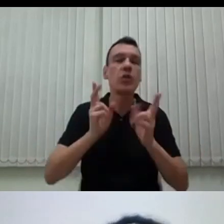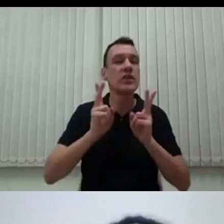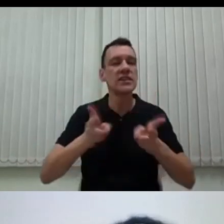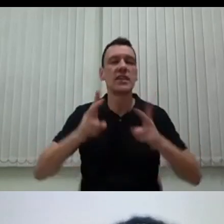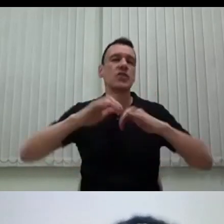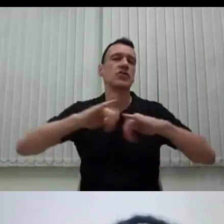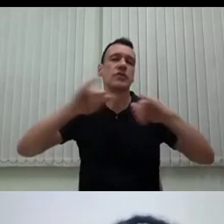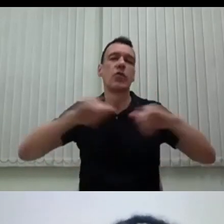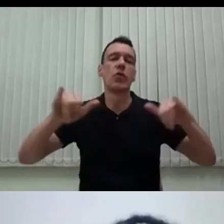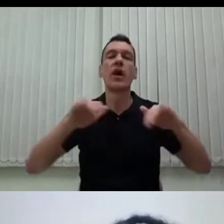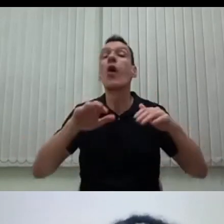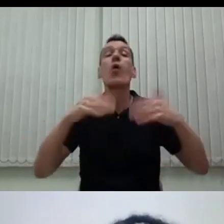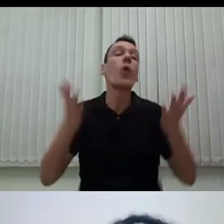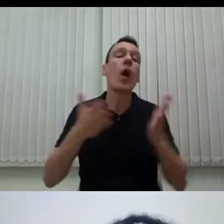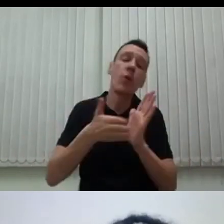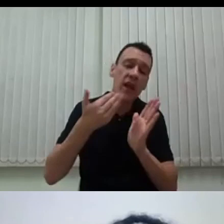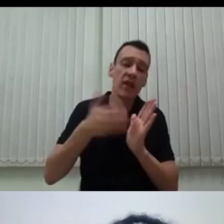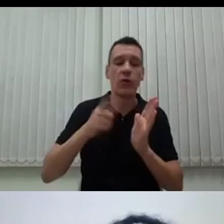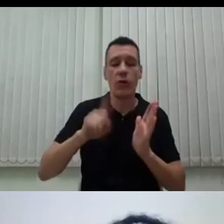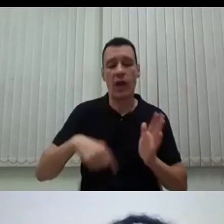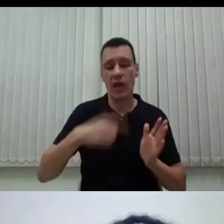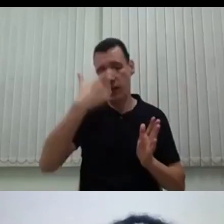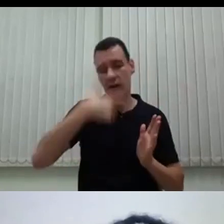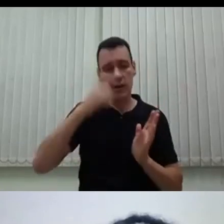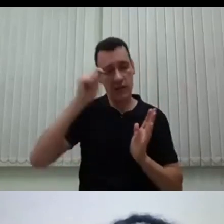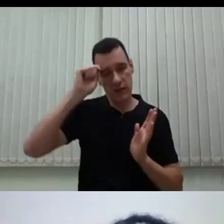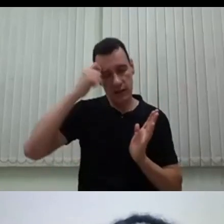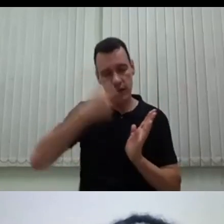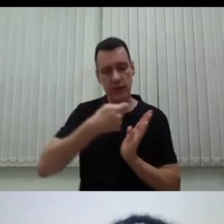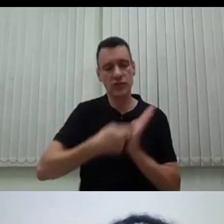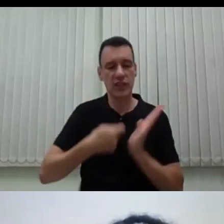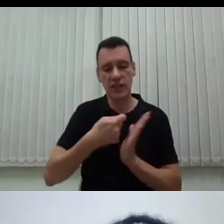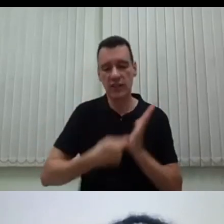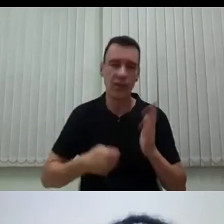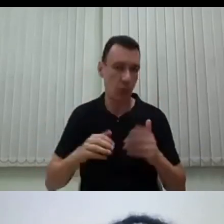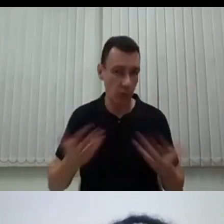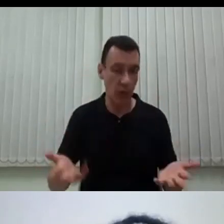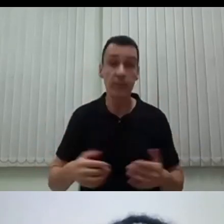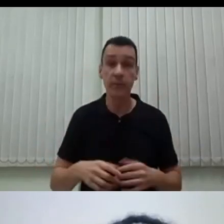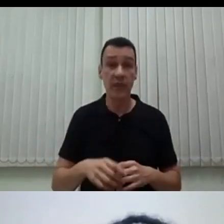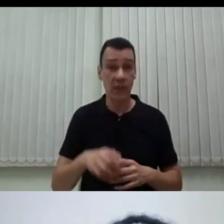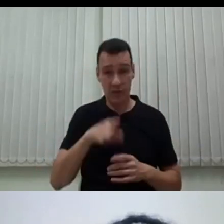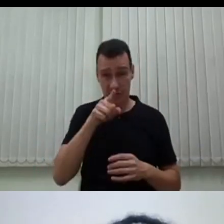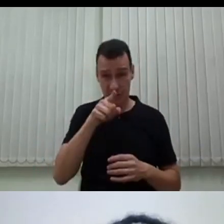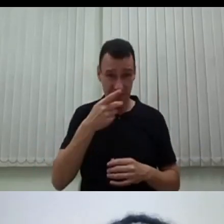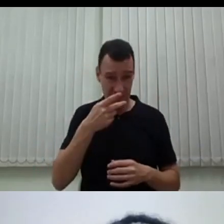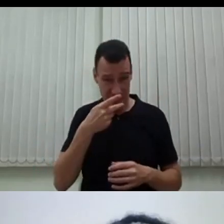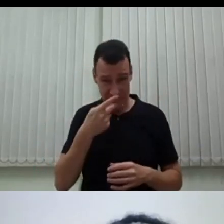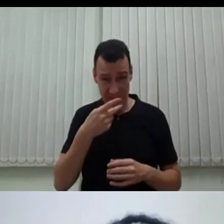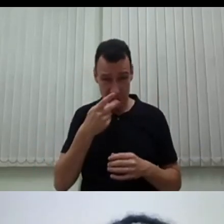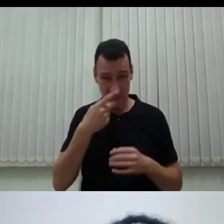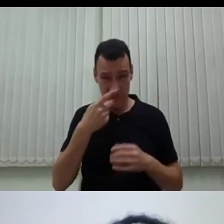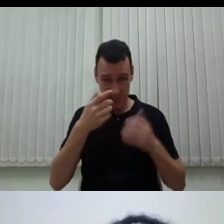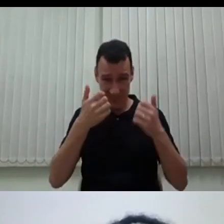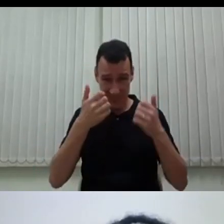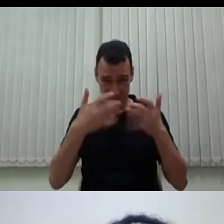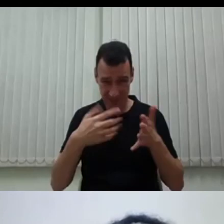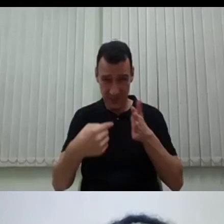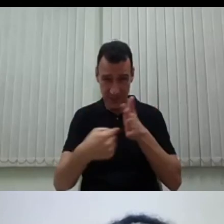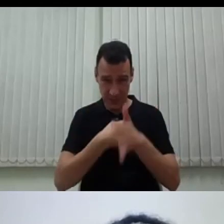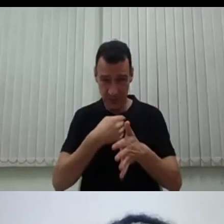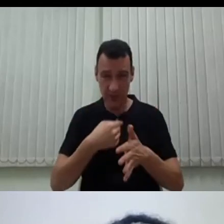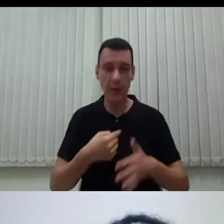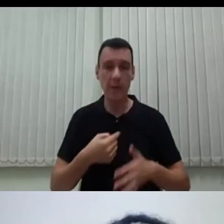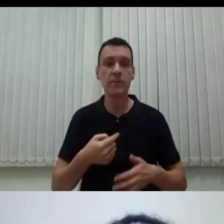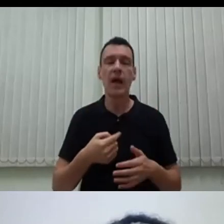é uma questão importantíssima que você levanta, porque até muito recentemente era